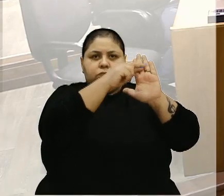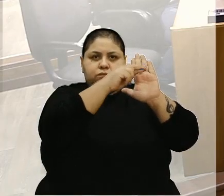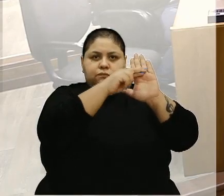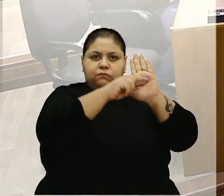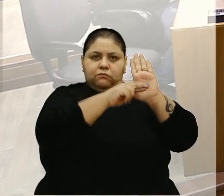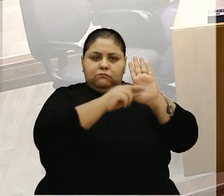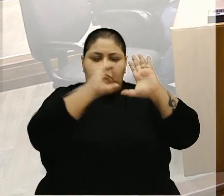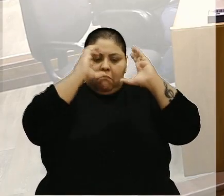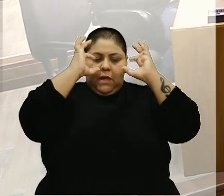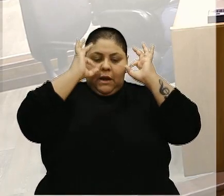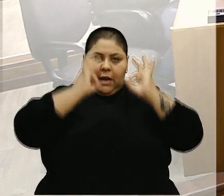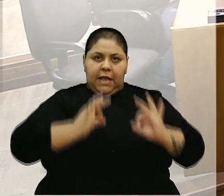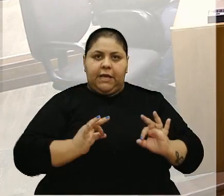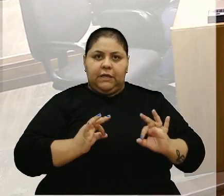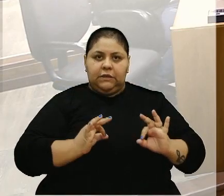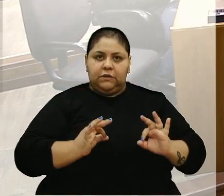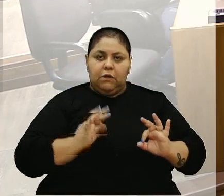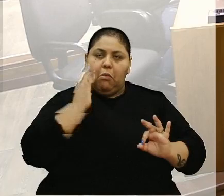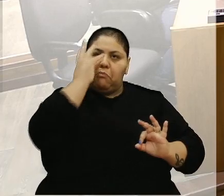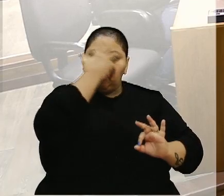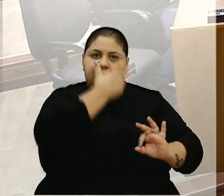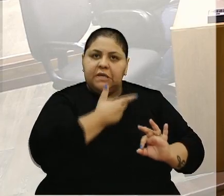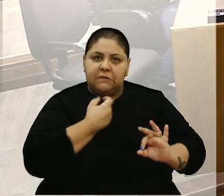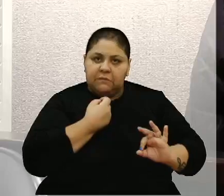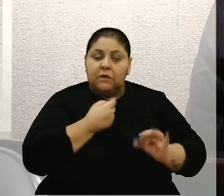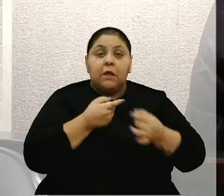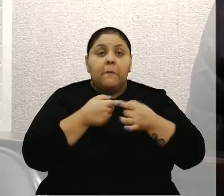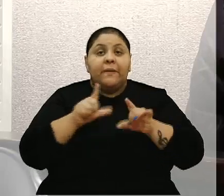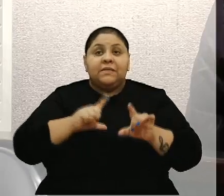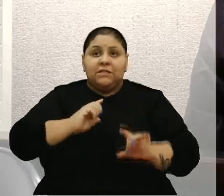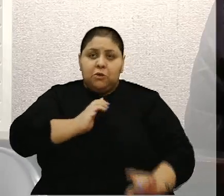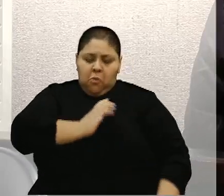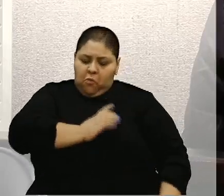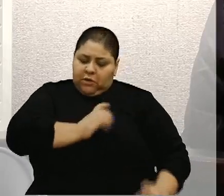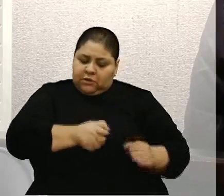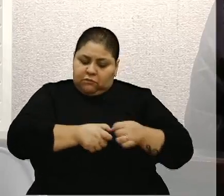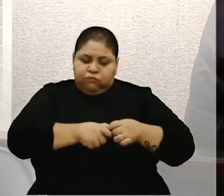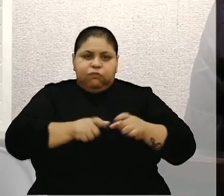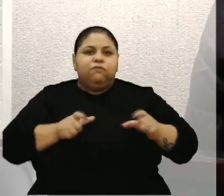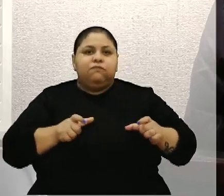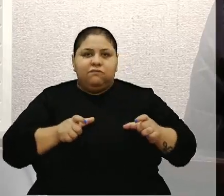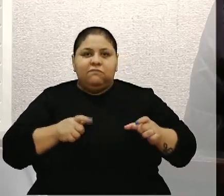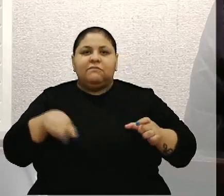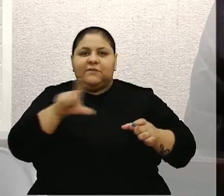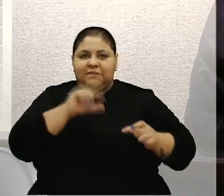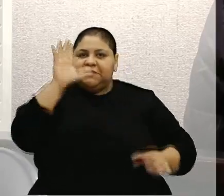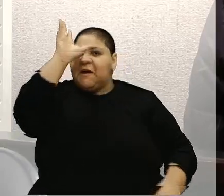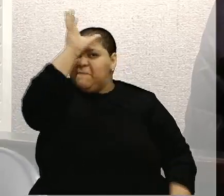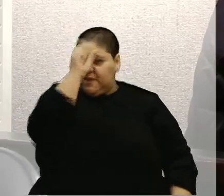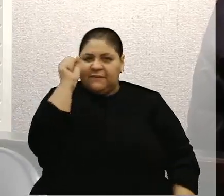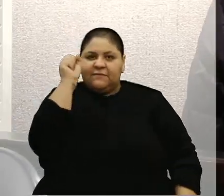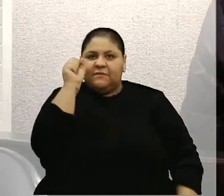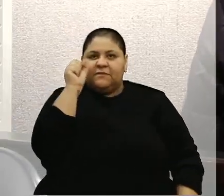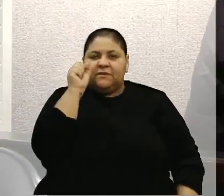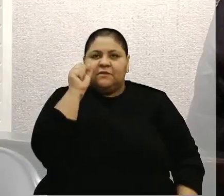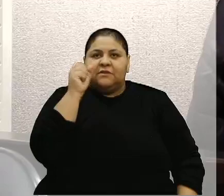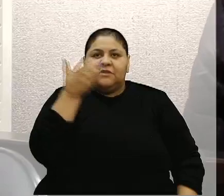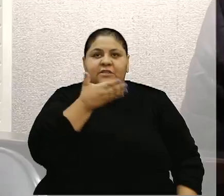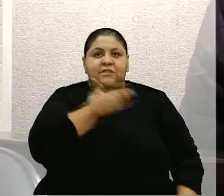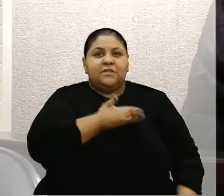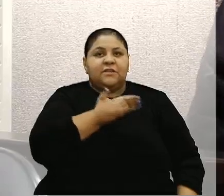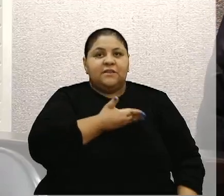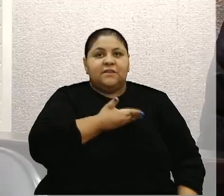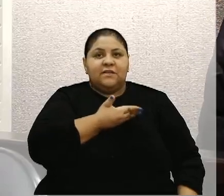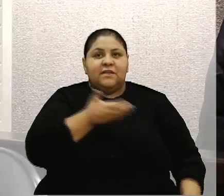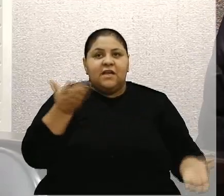uma conduta muito bonita, né? Mas tem um coração gigante. Isso a gente aprendeu. Eu já era amigo do senhor, agora sou